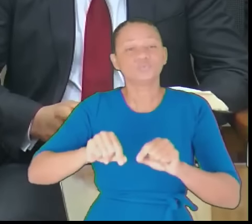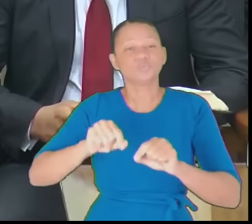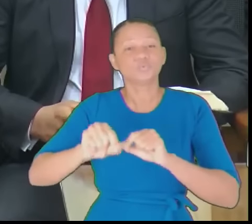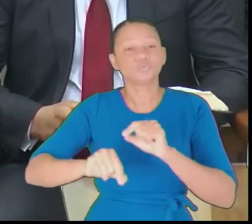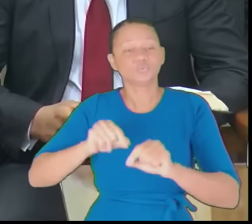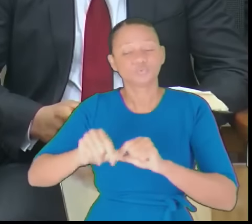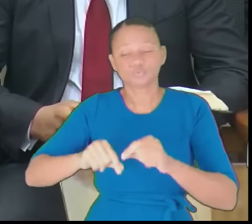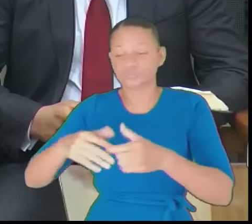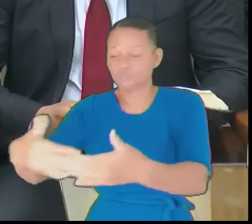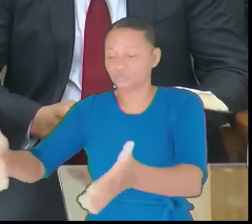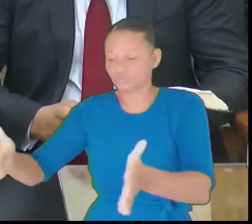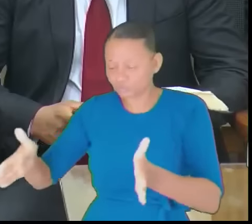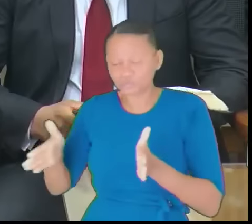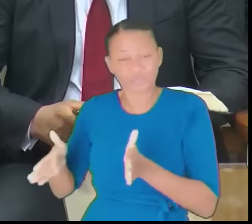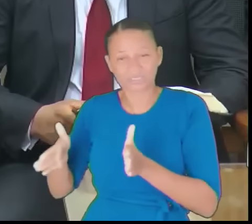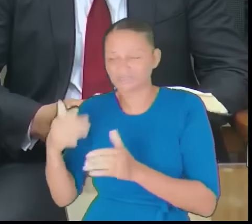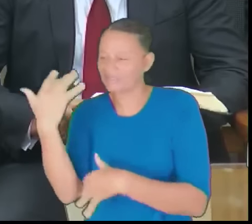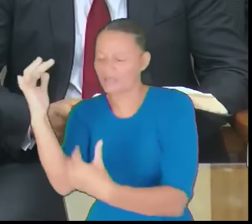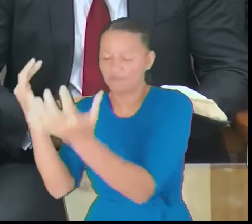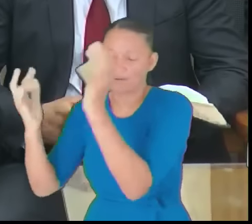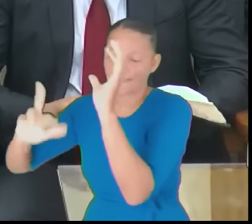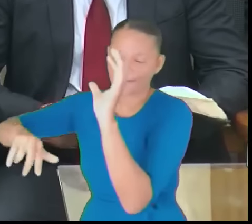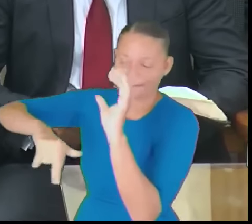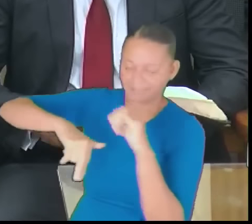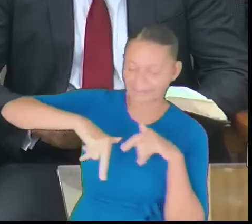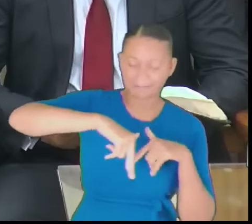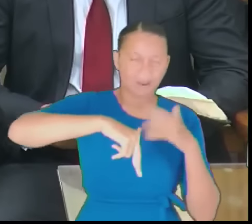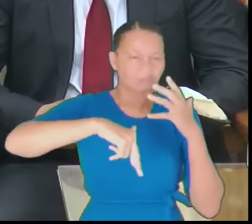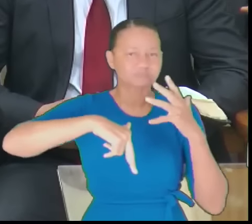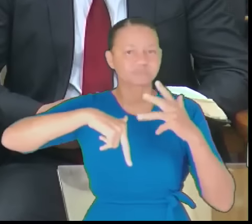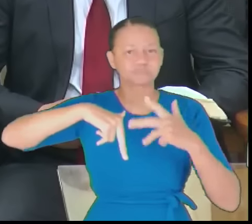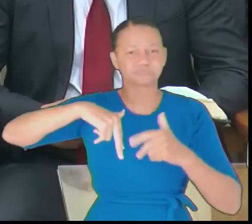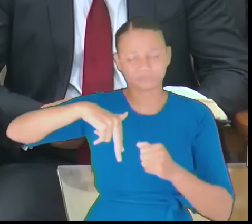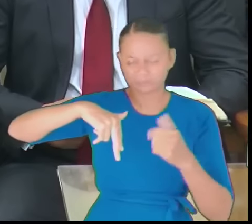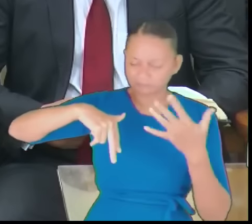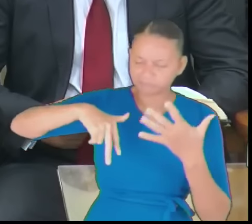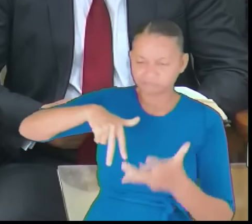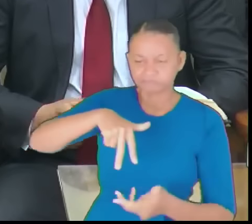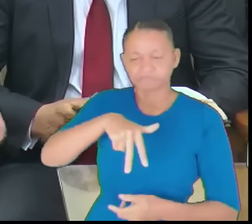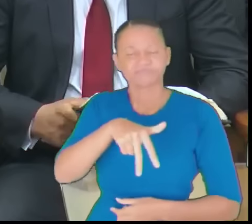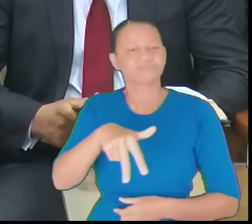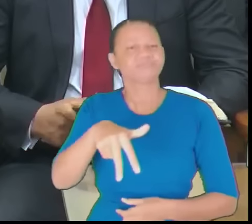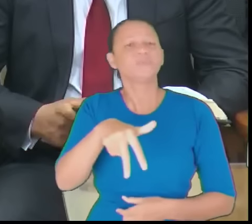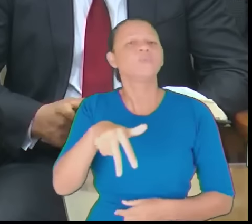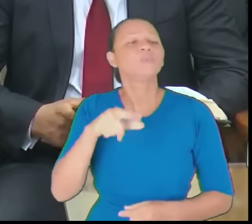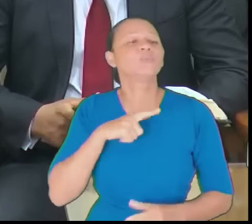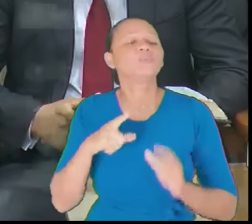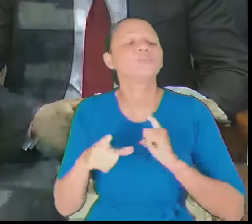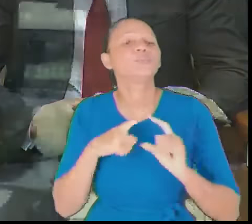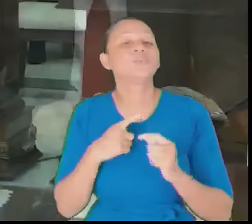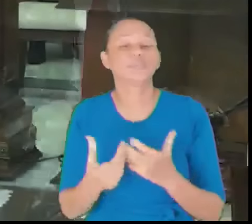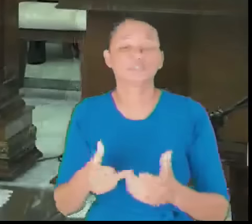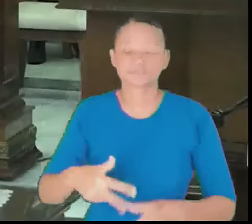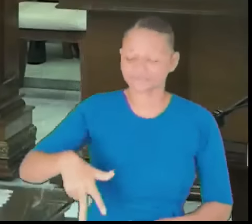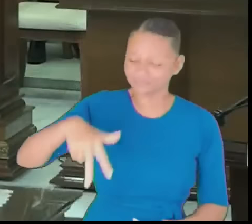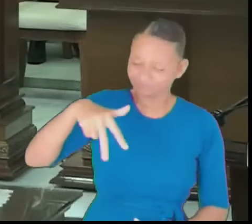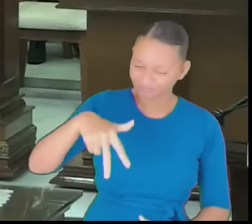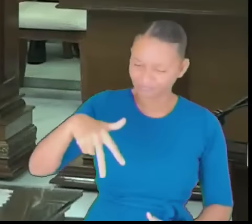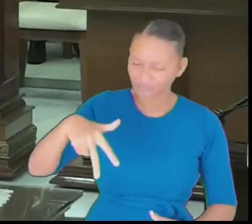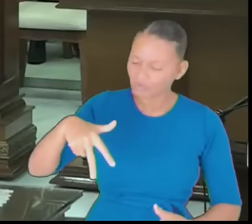do jardim do vale, quando ela sai de lá, ela sai bonita. Vê o versículo 7. O que é que dizem dela? Que formosos são os